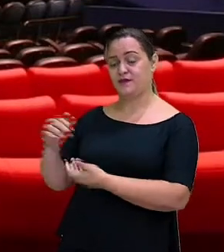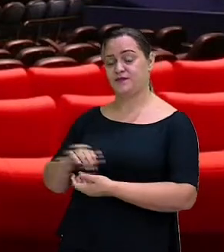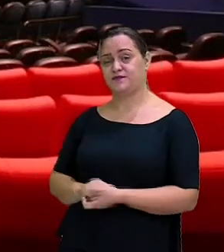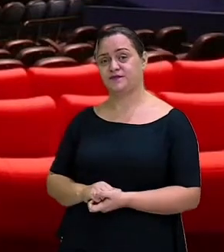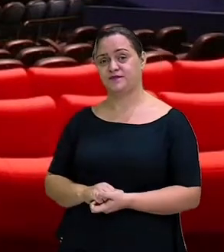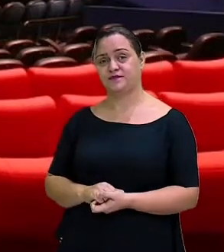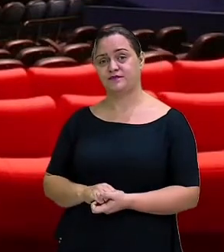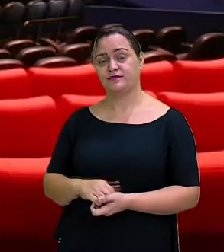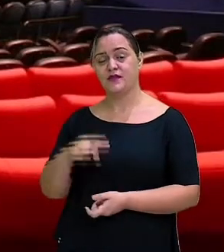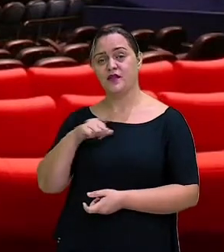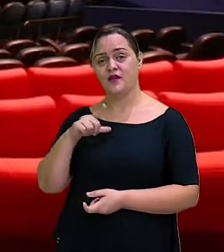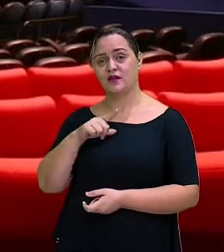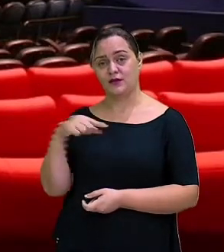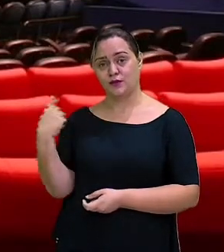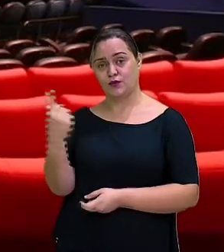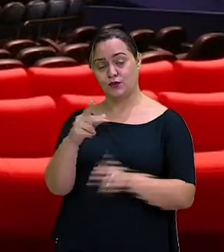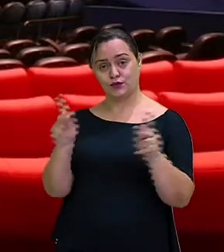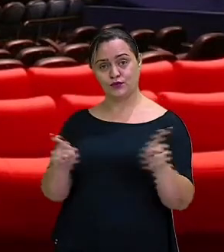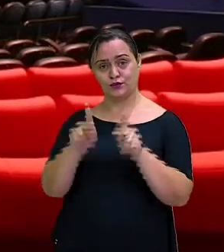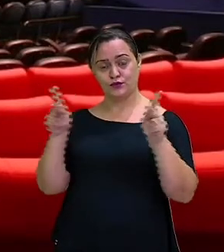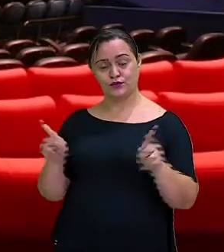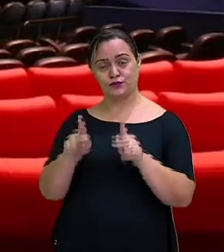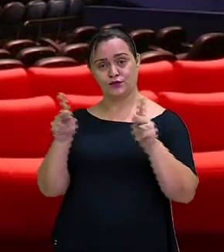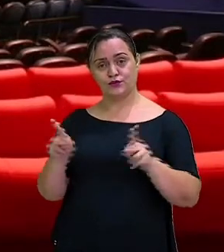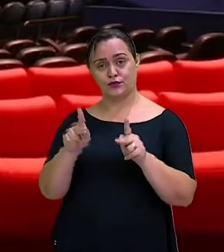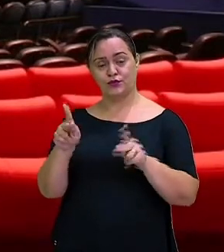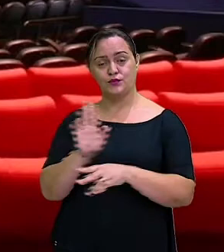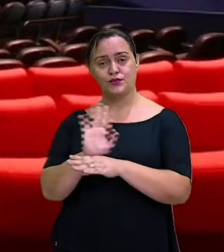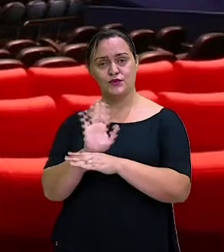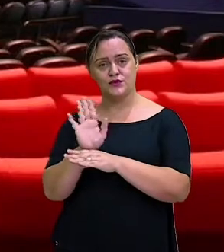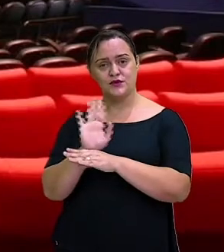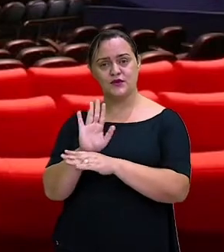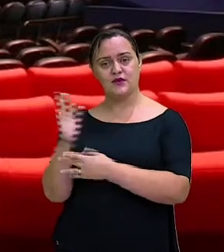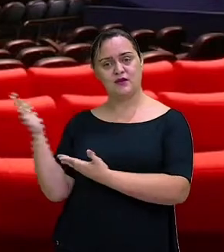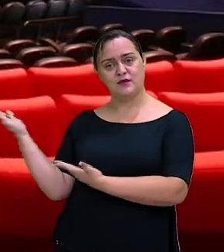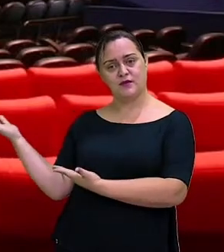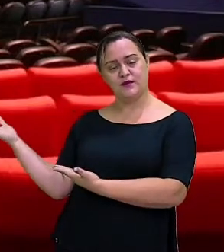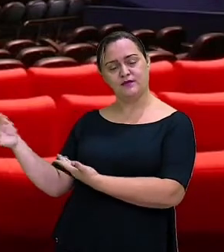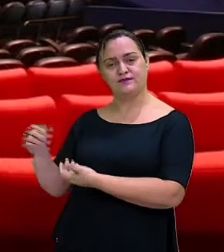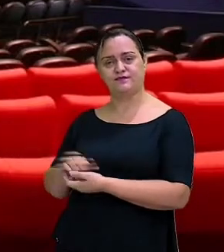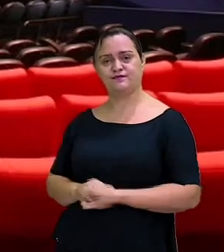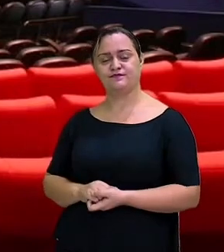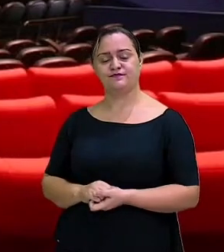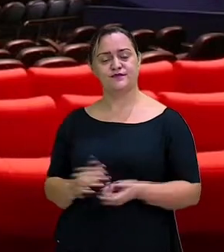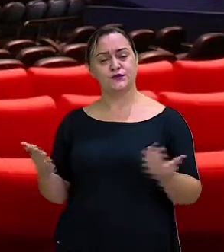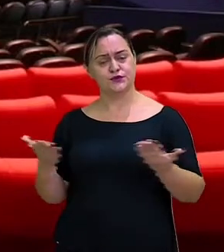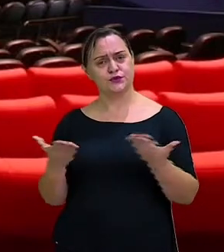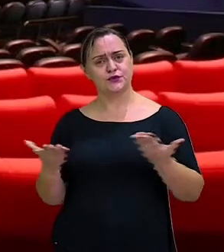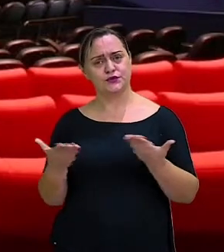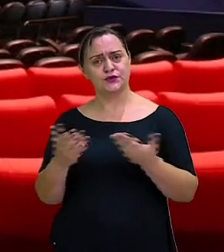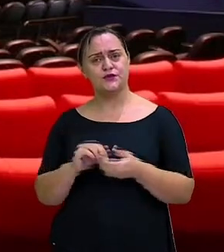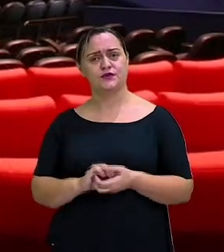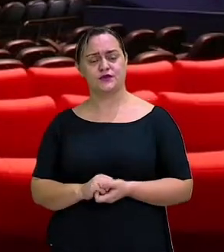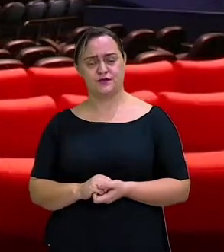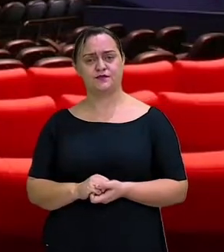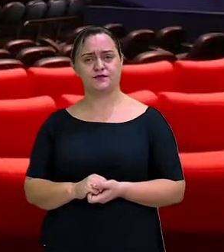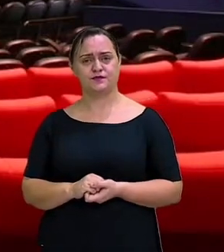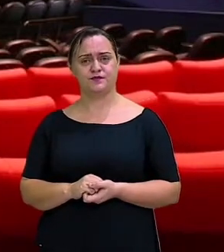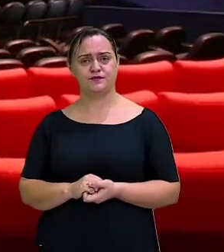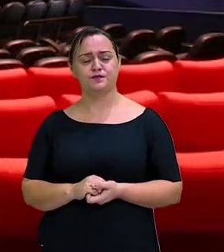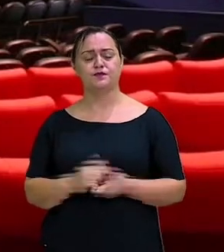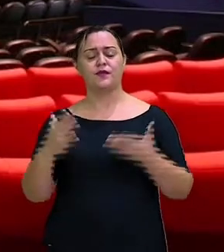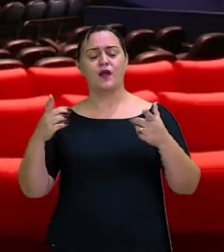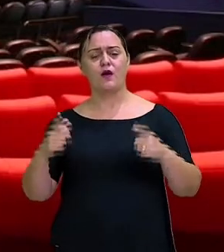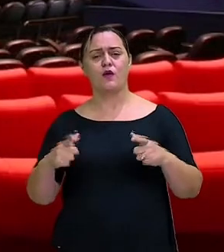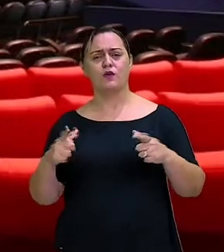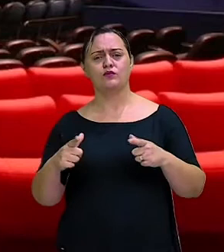Shopping. Aqui, né? Do cinema de Valadares, o atual cinema de Valadares. É um centro comercial,